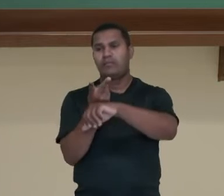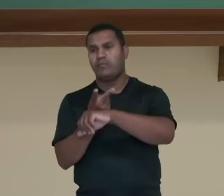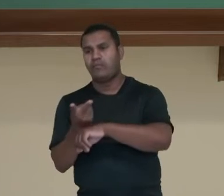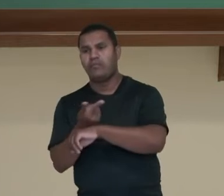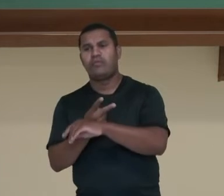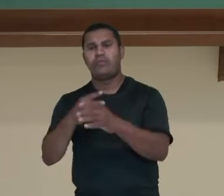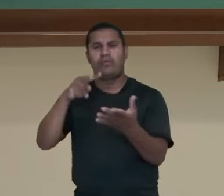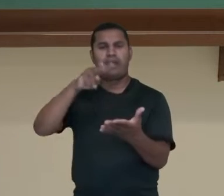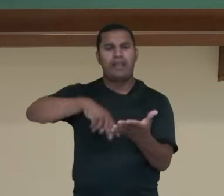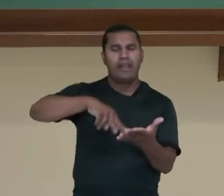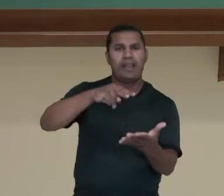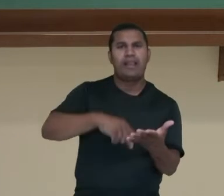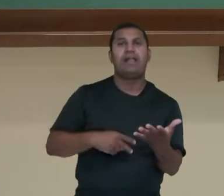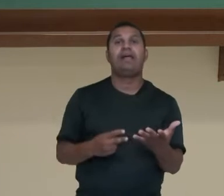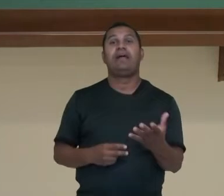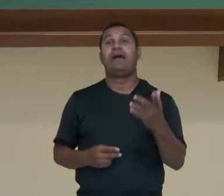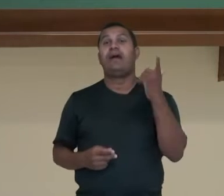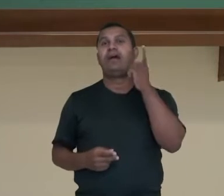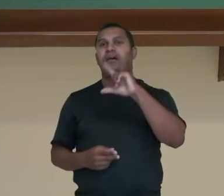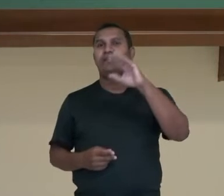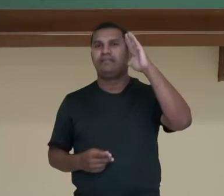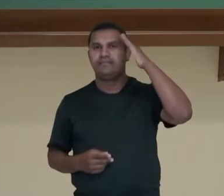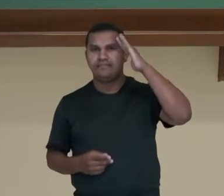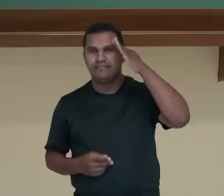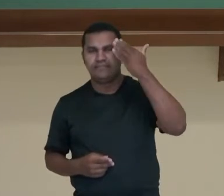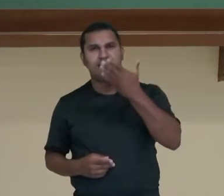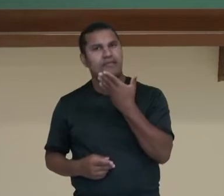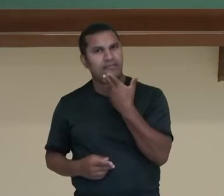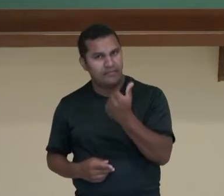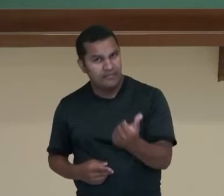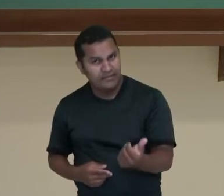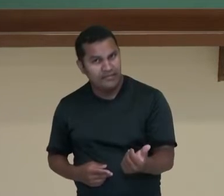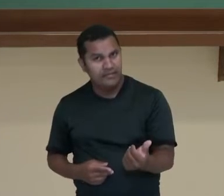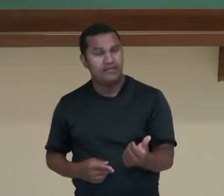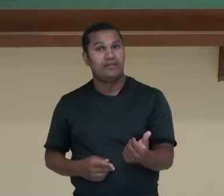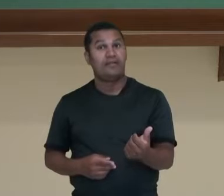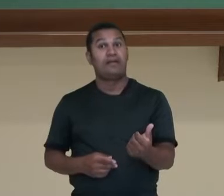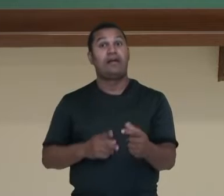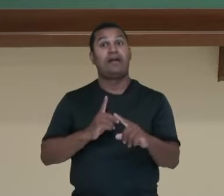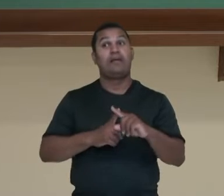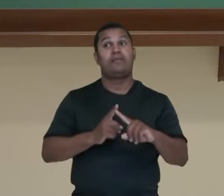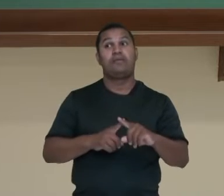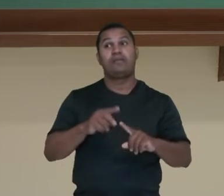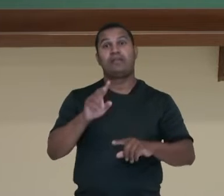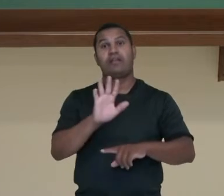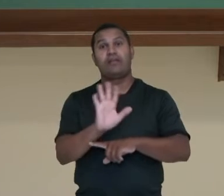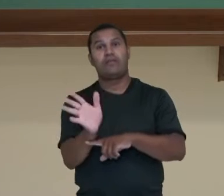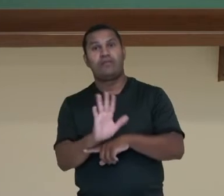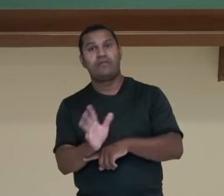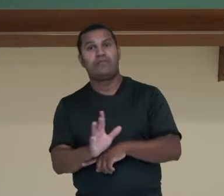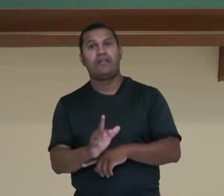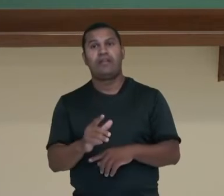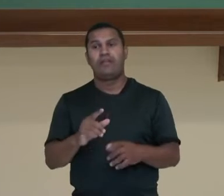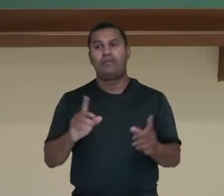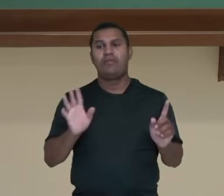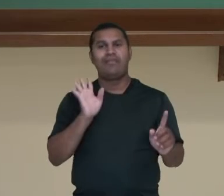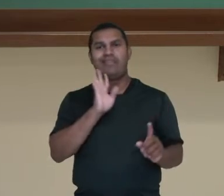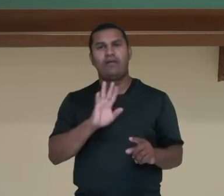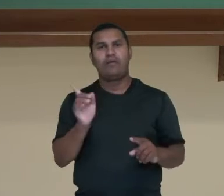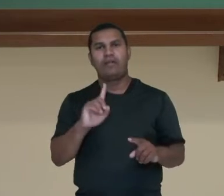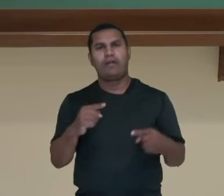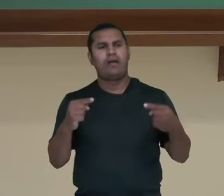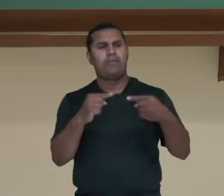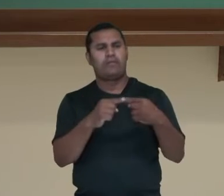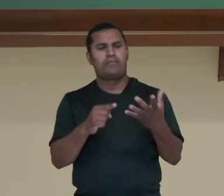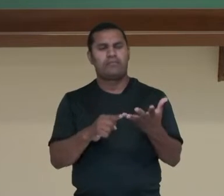Vai pesquisar, vai tentar entender melhor. Então, quando alguém falou assim, porque o efeito visual desse filme não é legal por causa